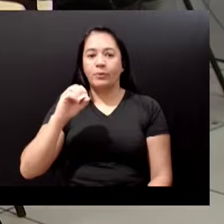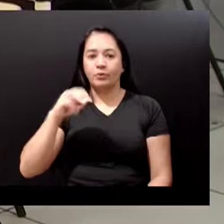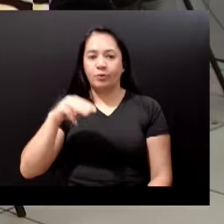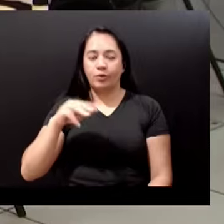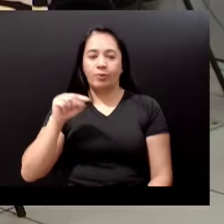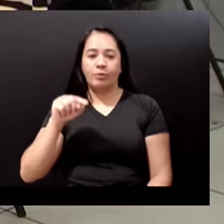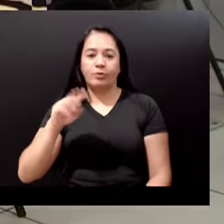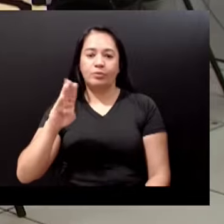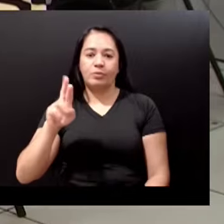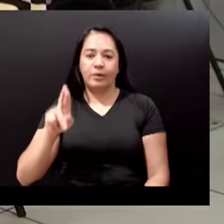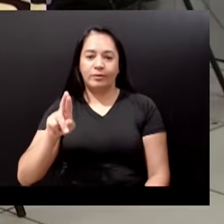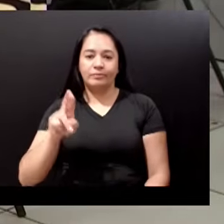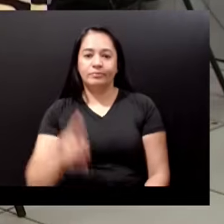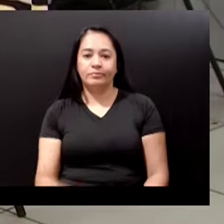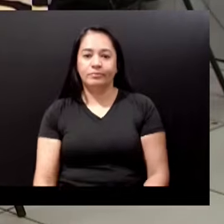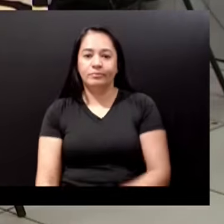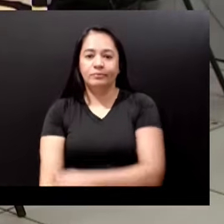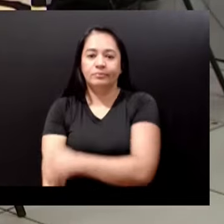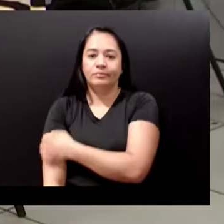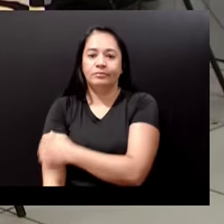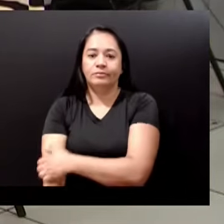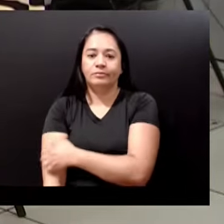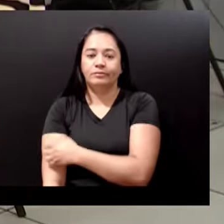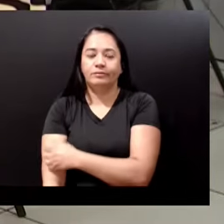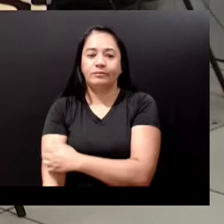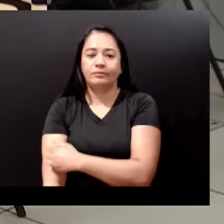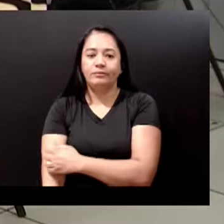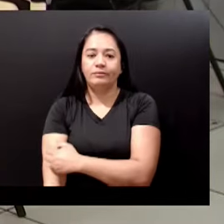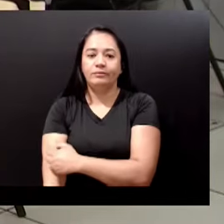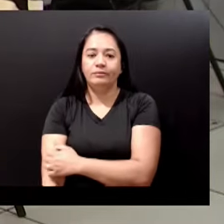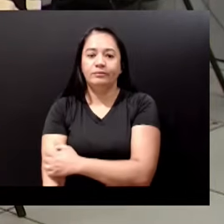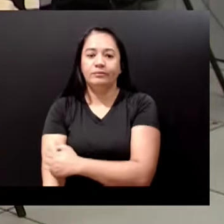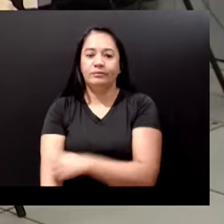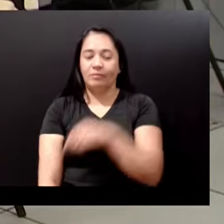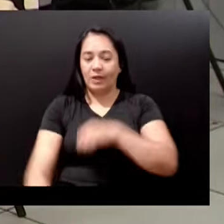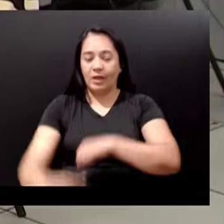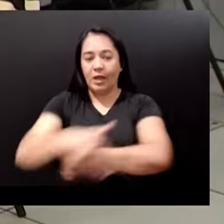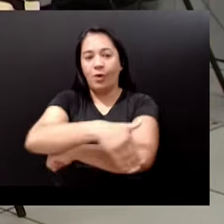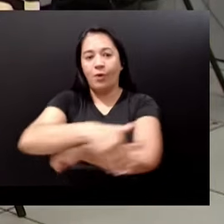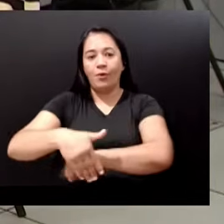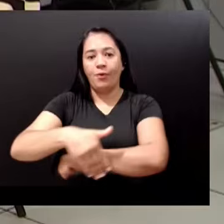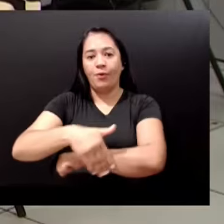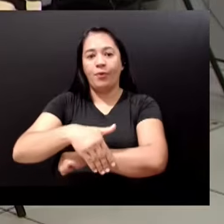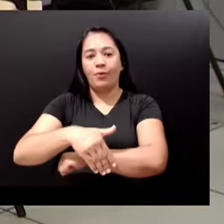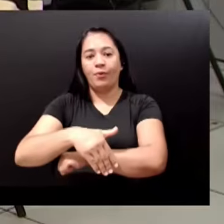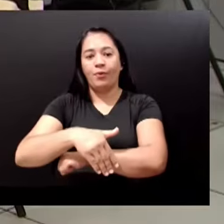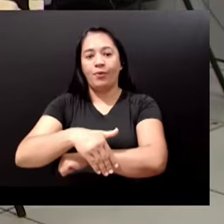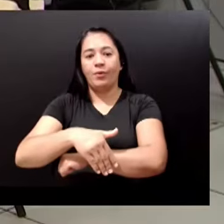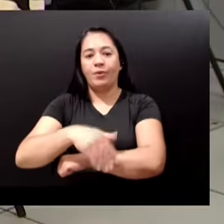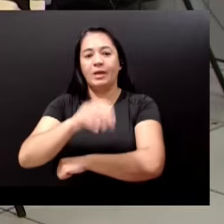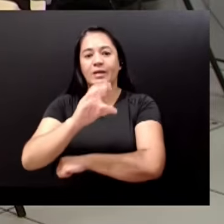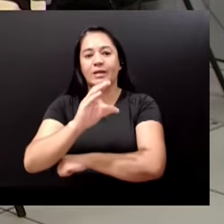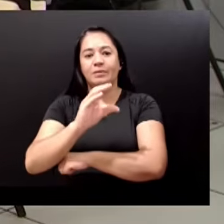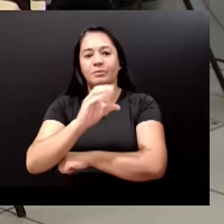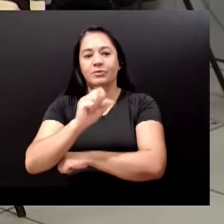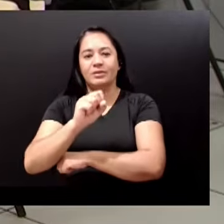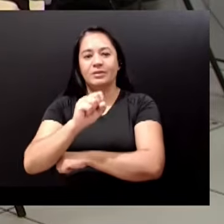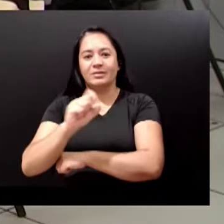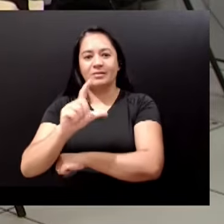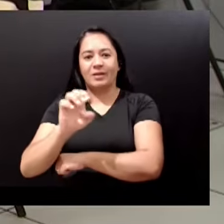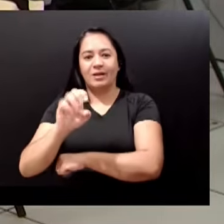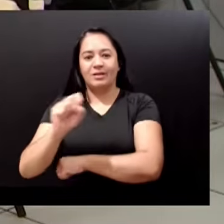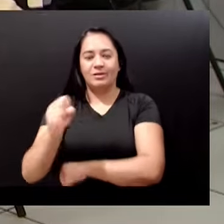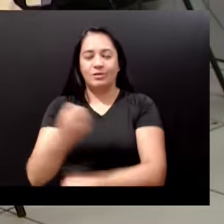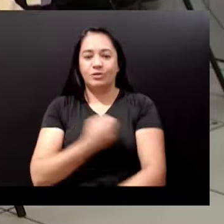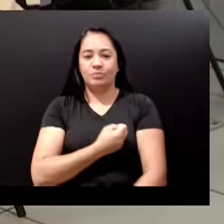www.cepat.campinas.sp.gov.br. Maravilha, e aqui é Campos Sales, qual é o número aqui? 427. É só dar um pulinho também durante todo o mês de